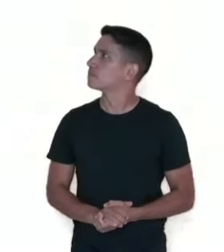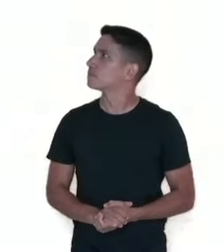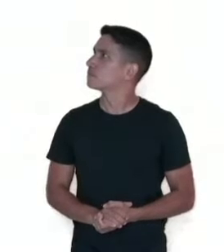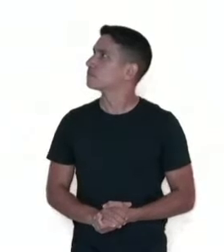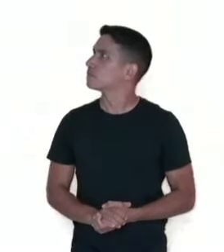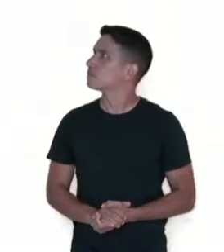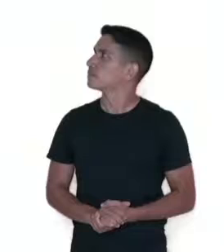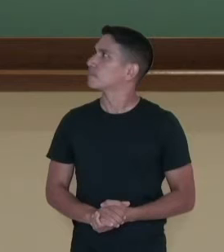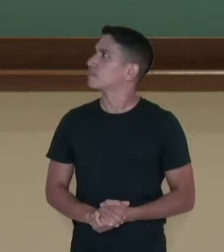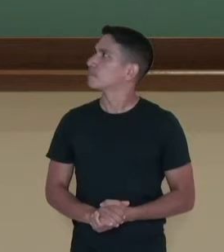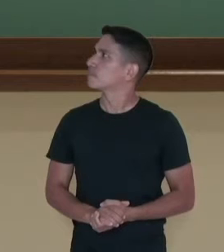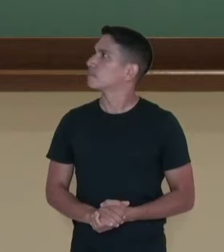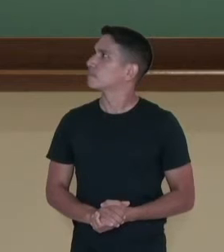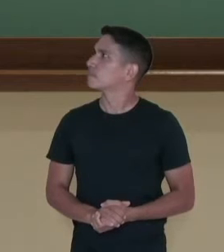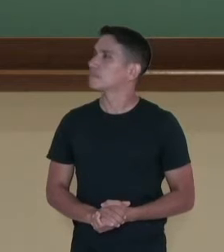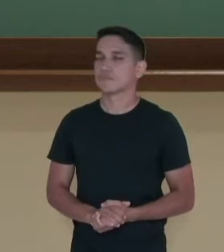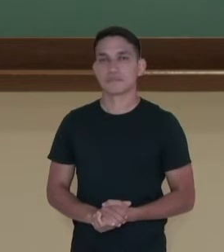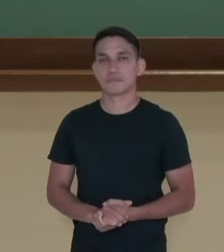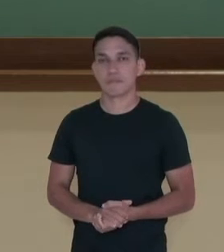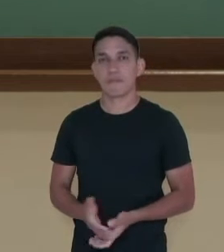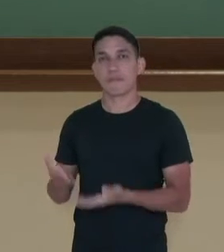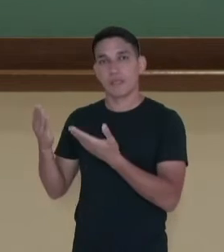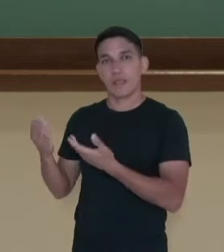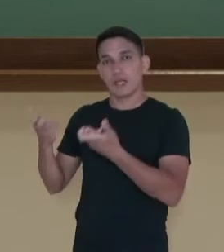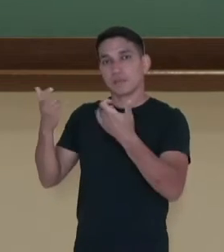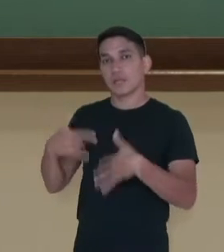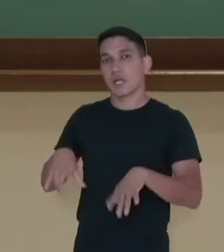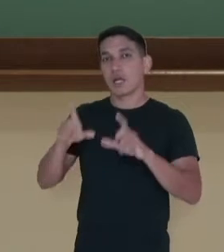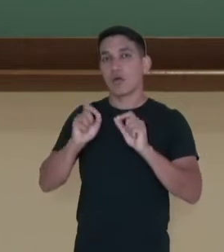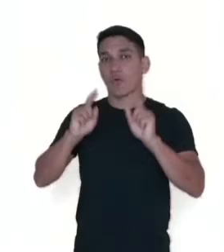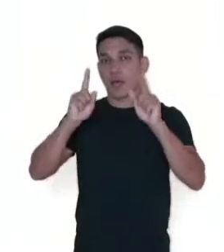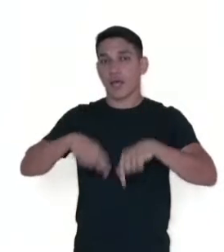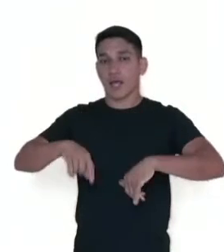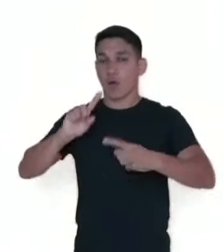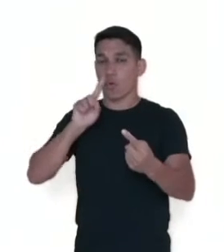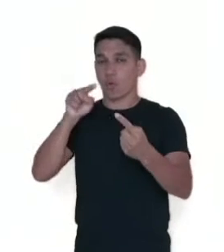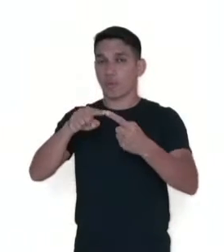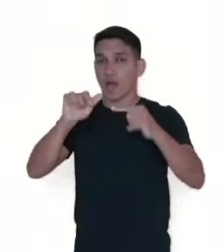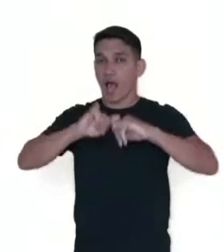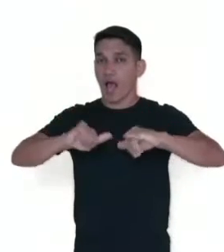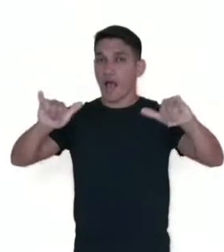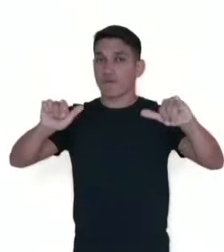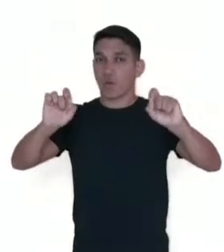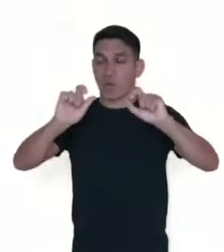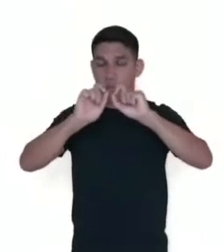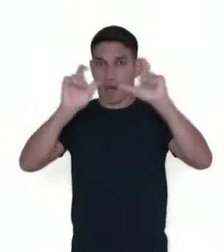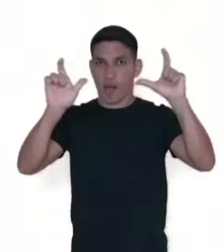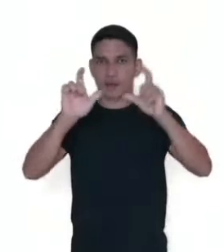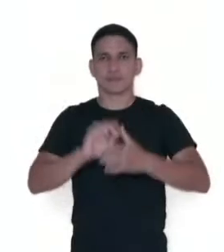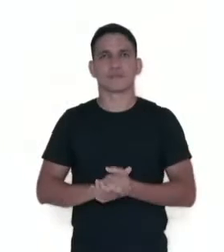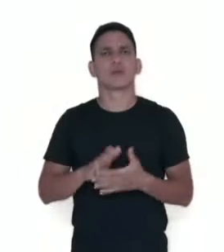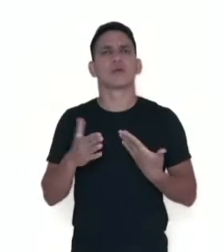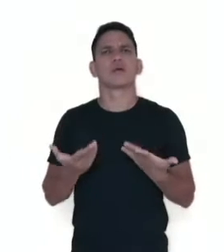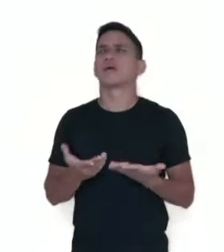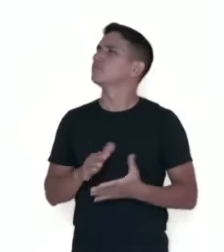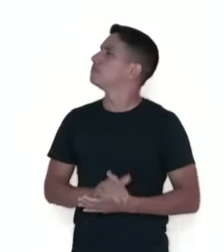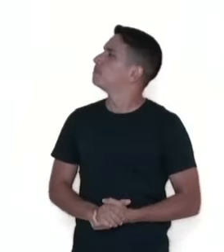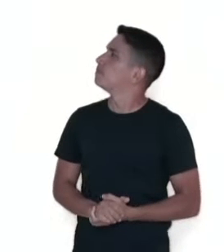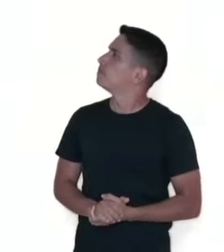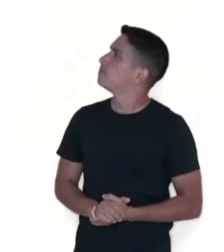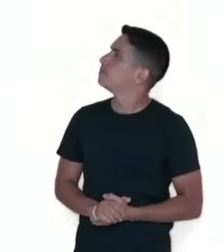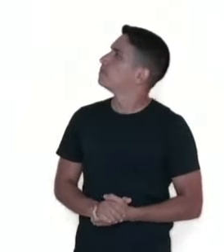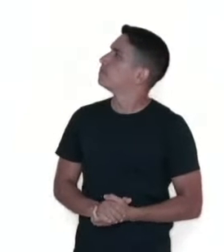las personas. Ou seja, dar instruções ou alertar. Qual é o mensaje que os folhetos que